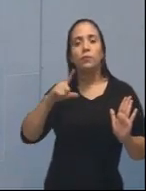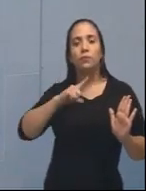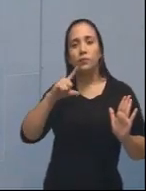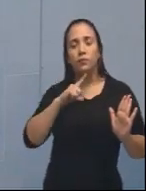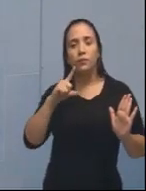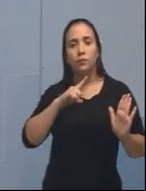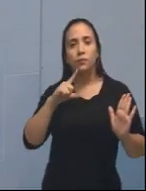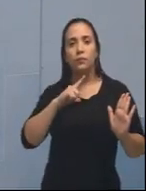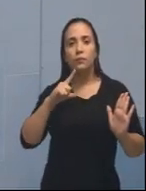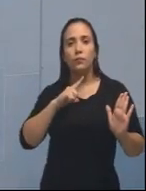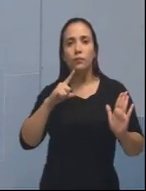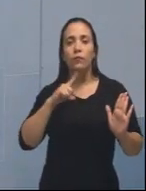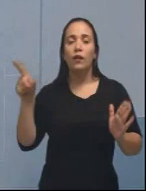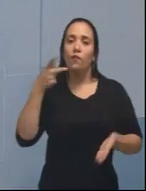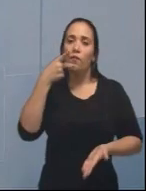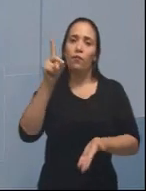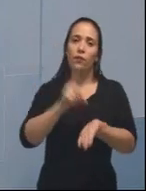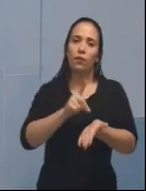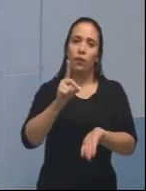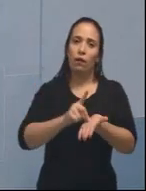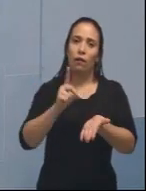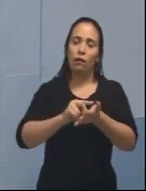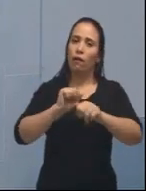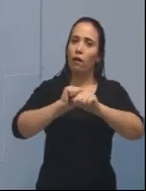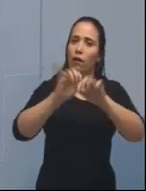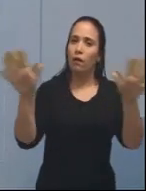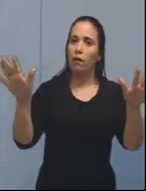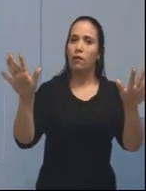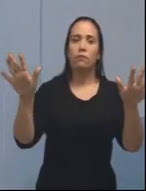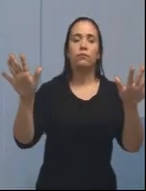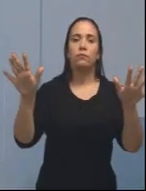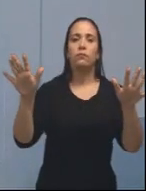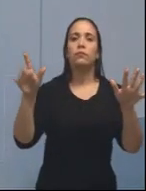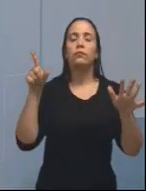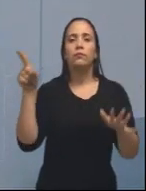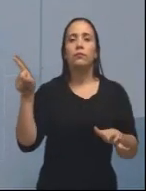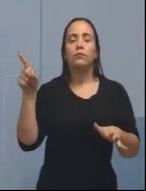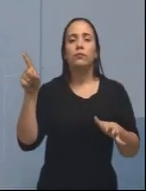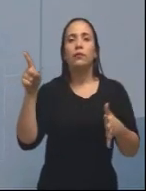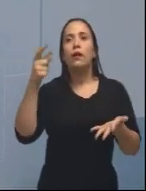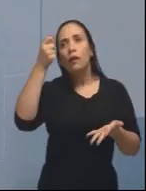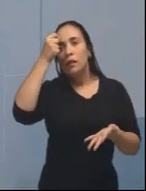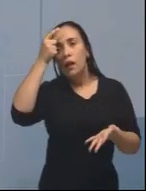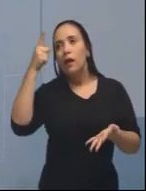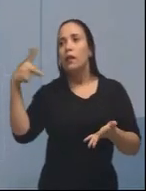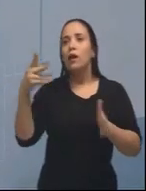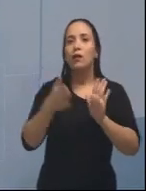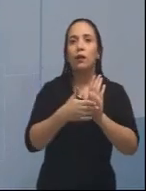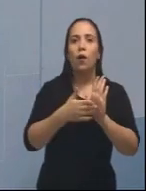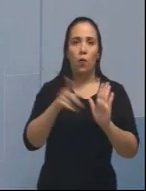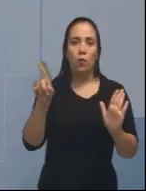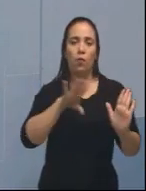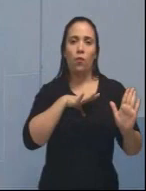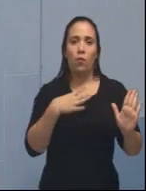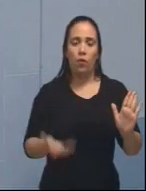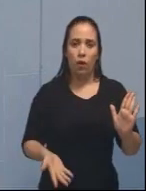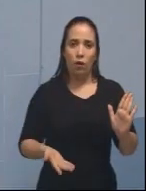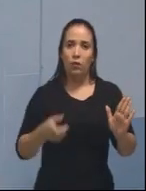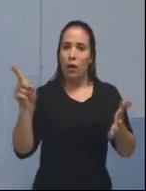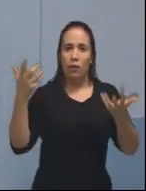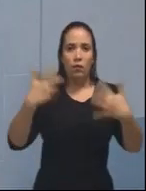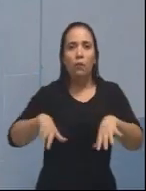dele transparente em matéria de palavras e coordenação de ideias, que não vai tentar agradar